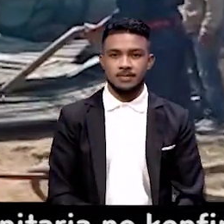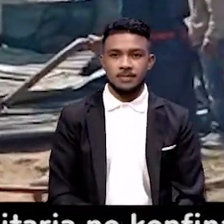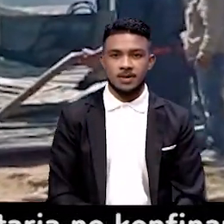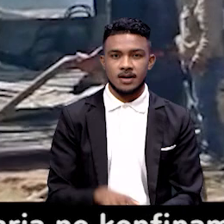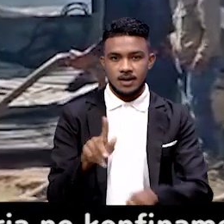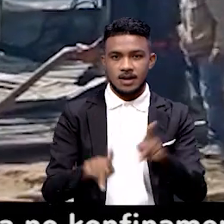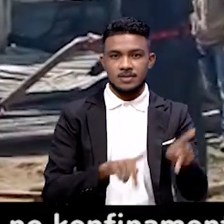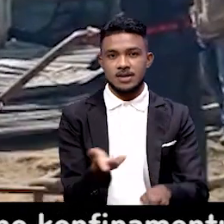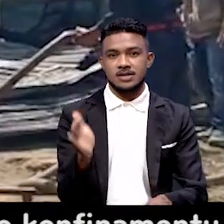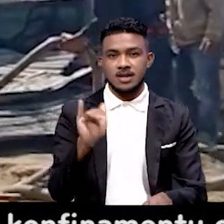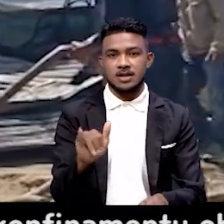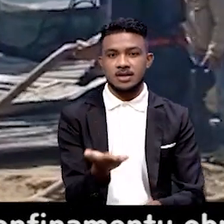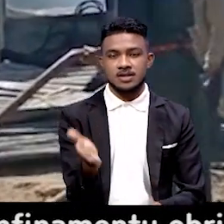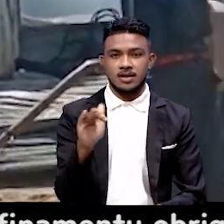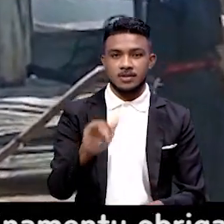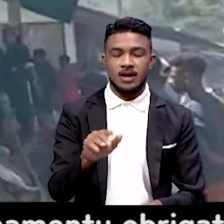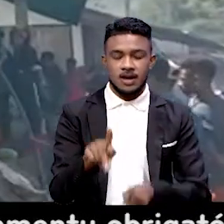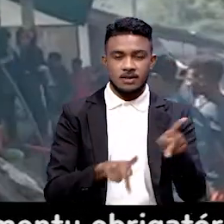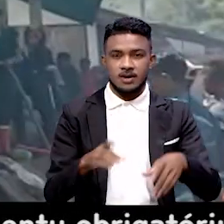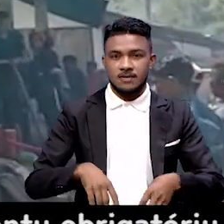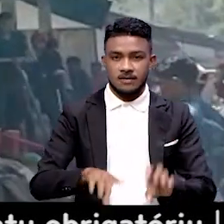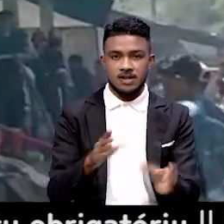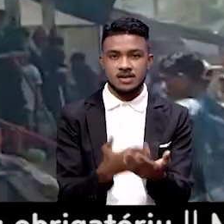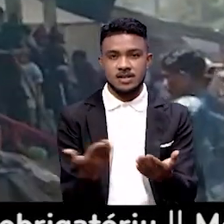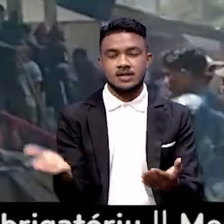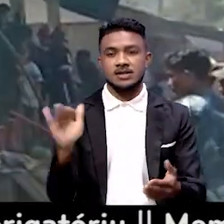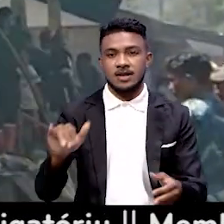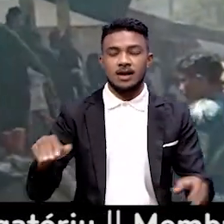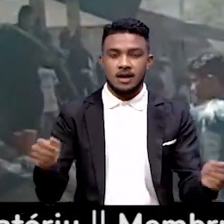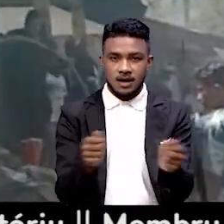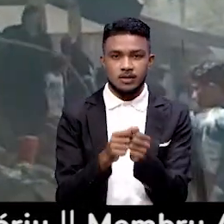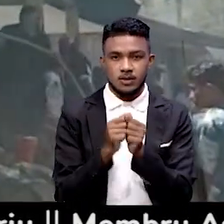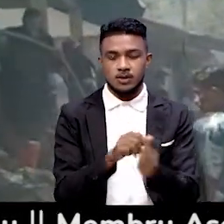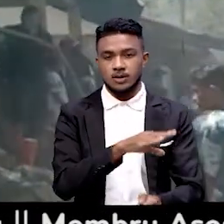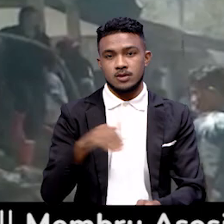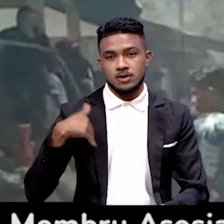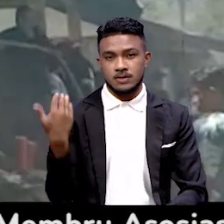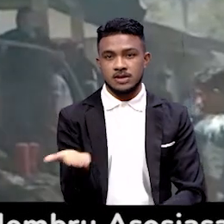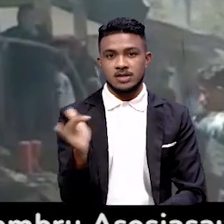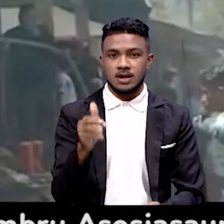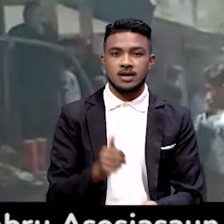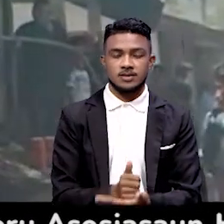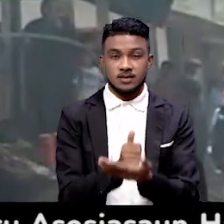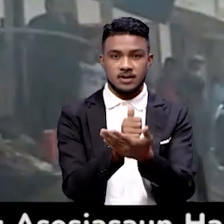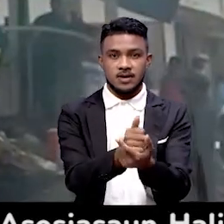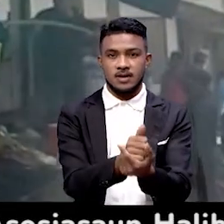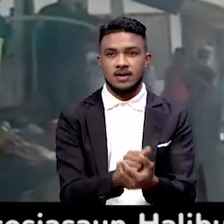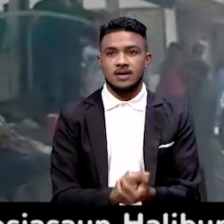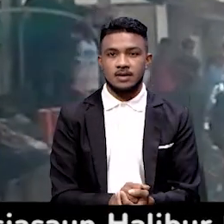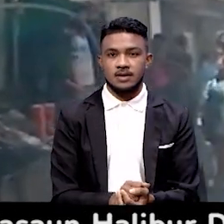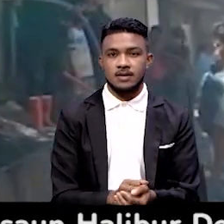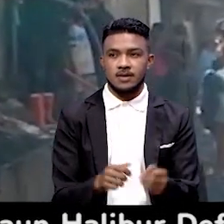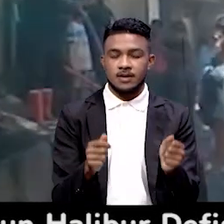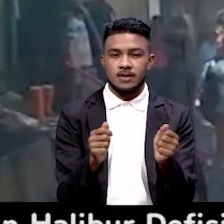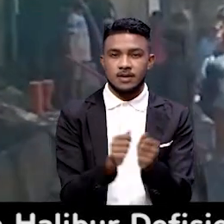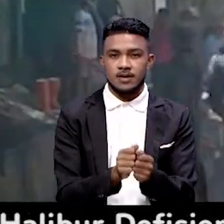komandan sira sirmen go nego janti mobisi sira mut pasal sira apoi o tiene una suadra o tiene membro